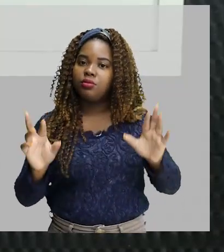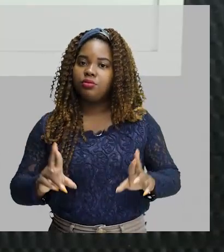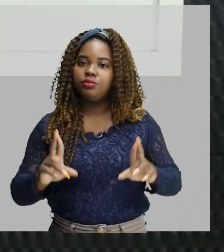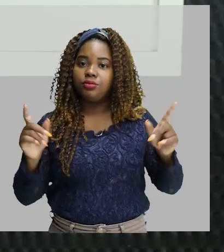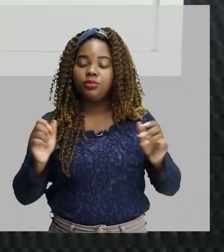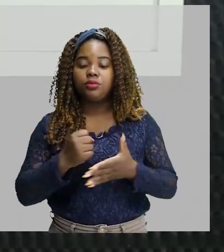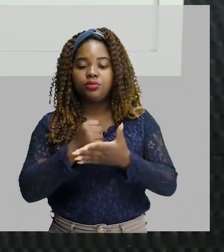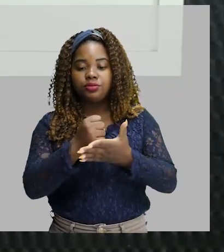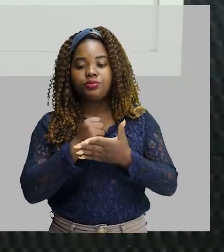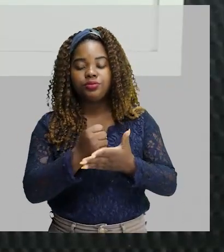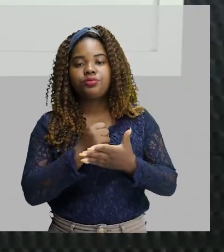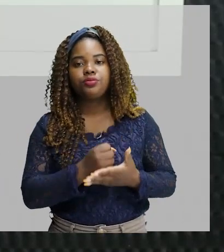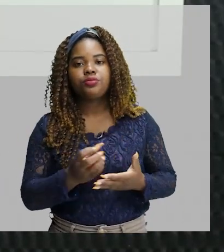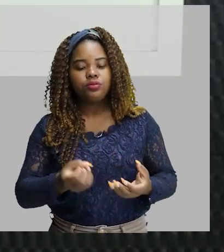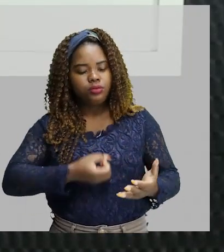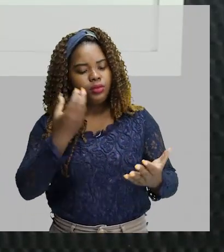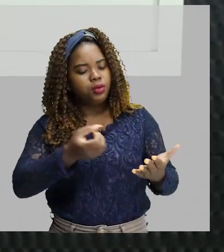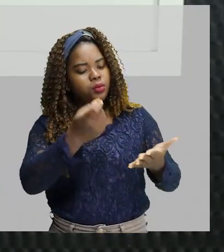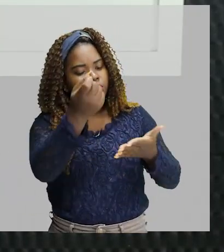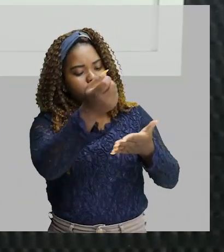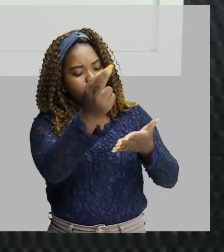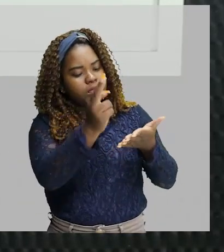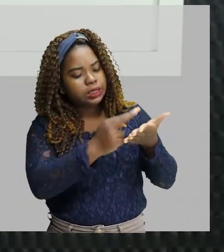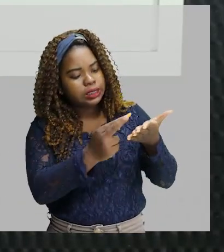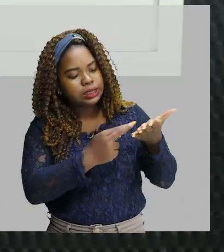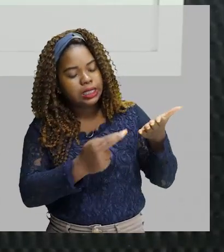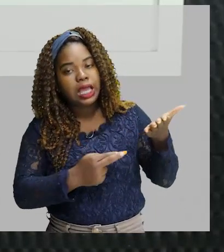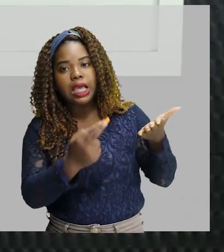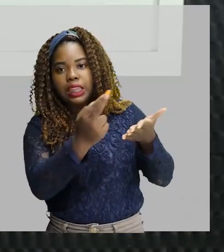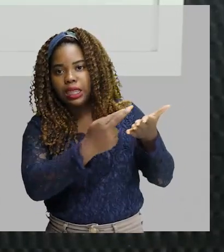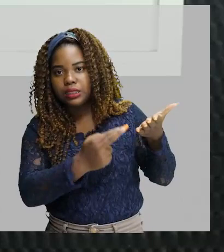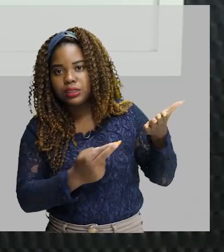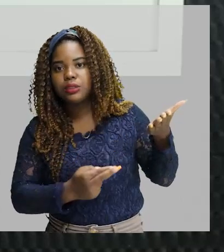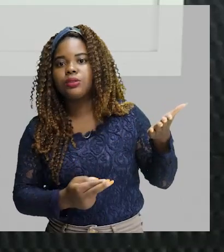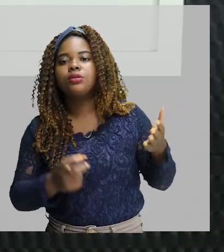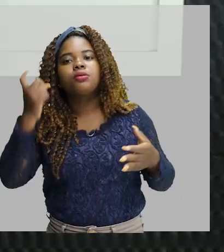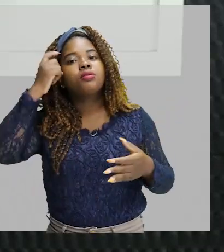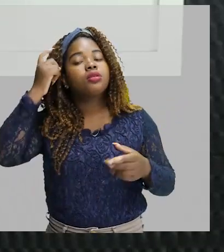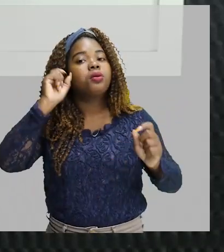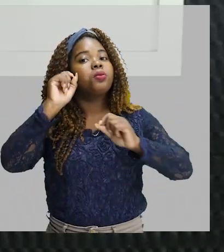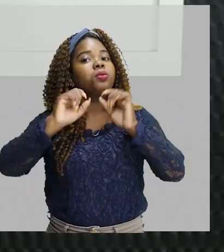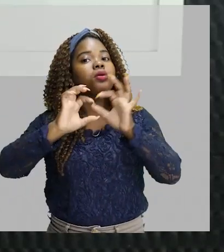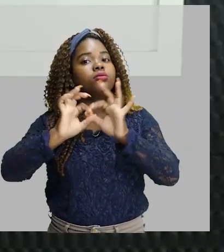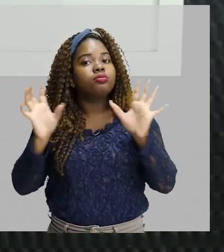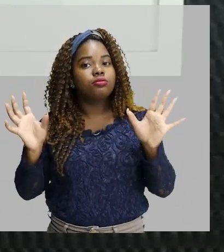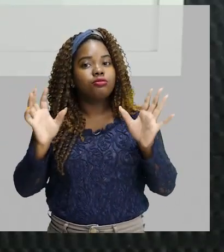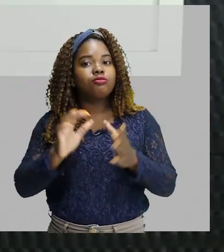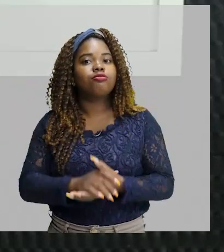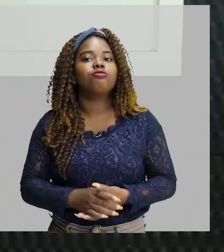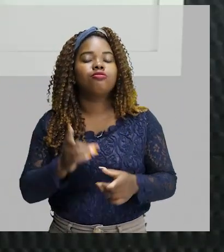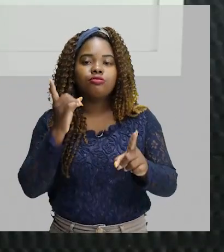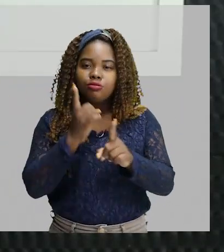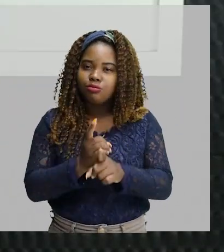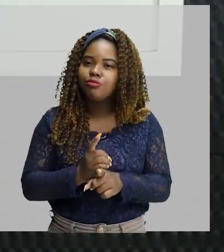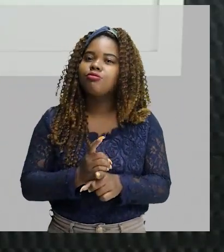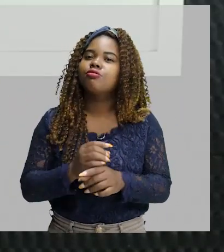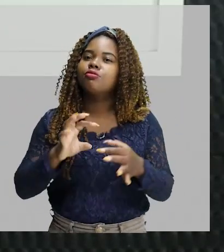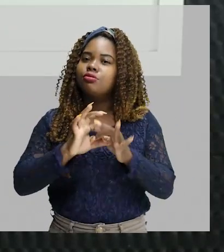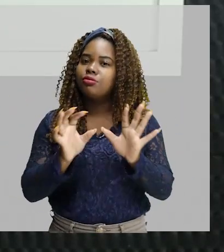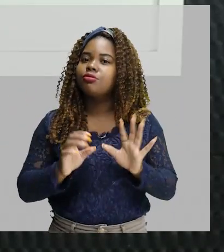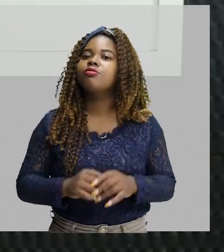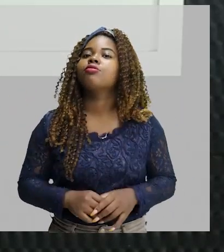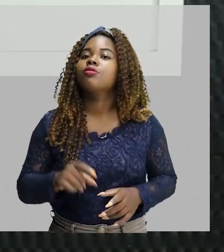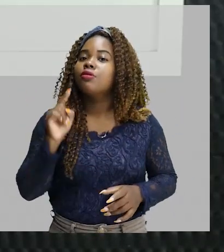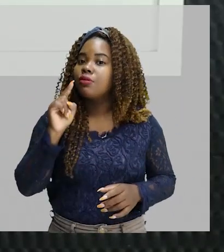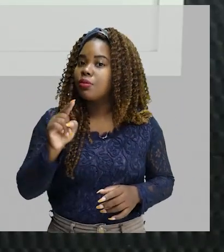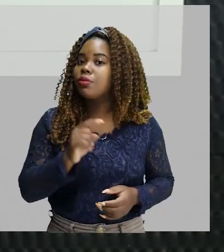redações, a pensar sobre o que é a liberdade e principalmente a encontrar a liberdade de vocês mesmos, para